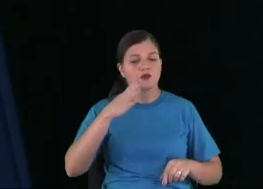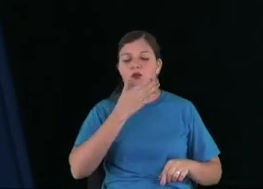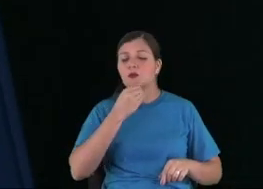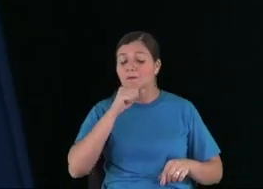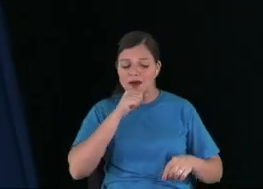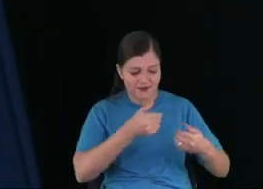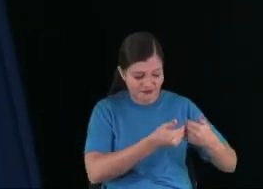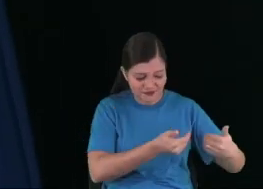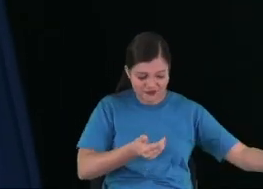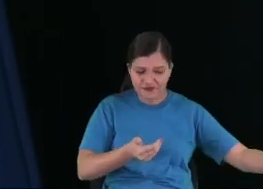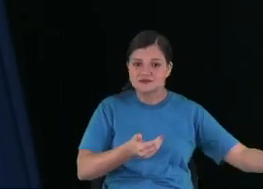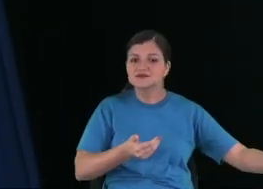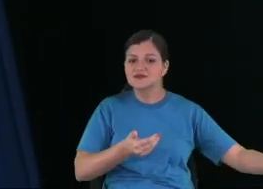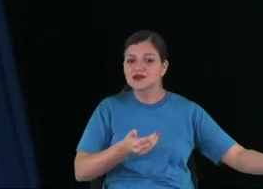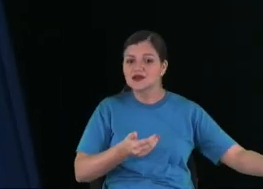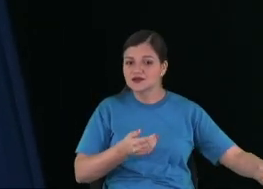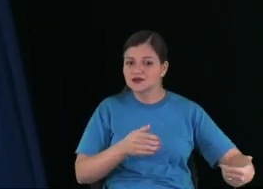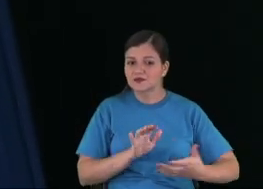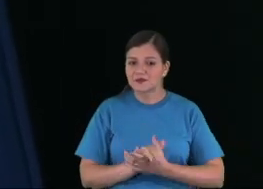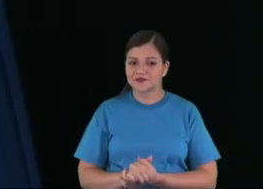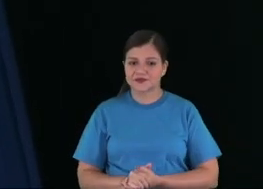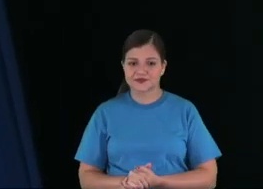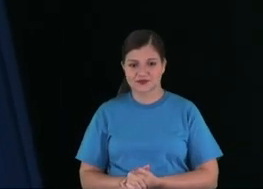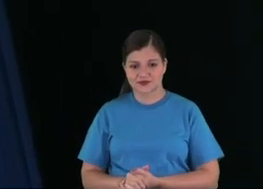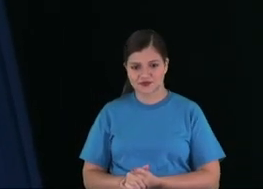aqui hoje. Você entendeu?